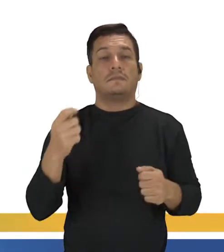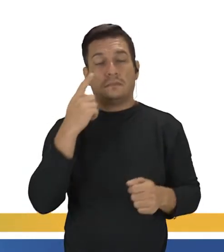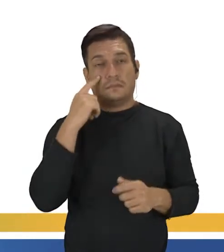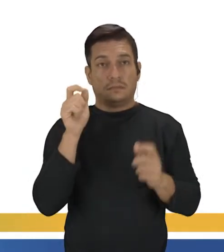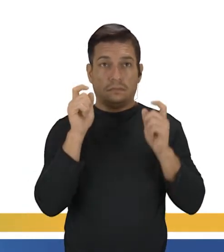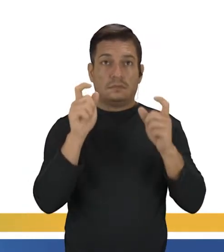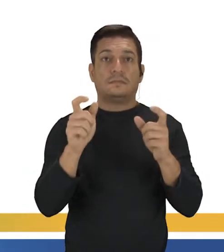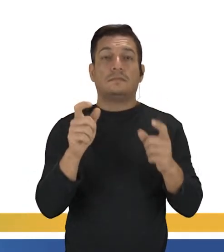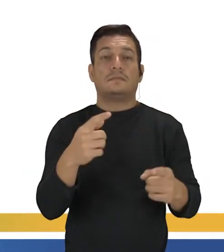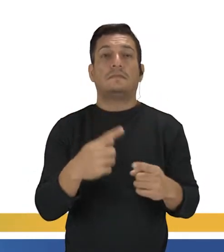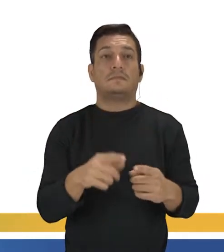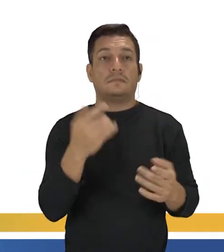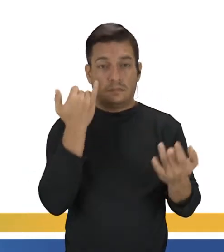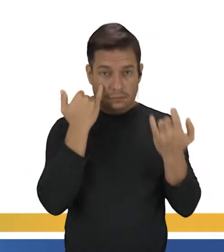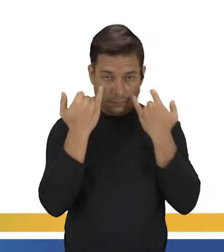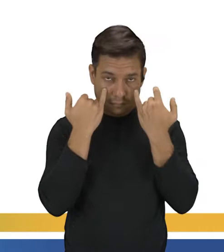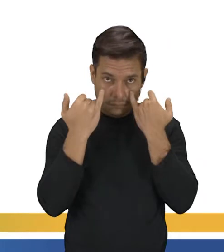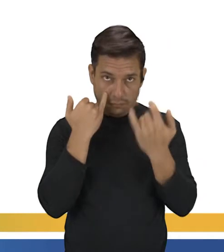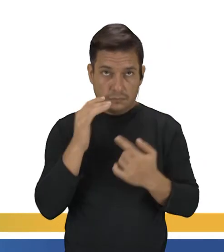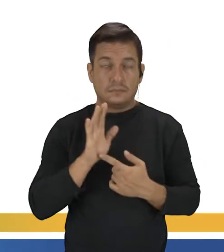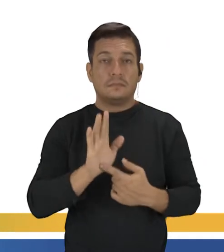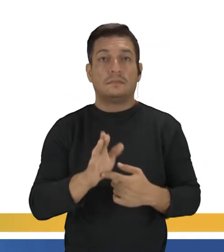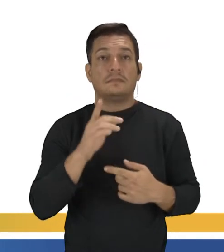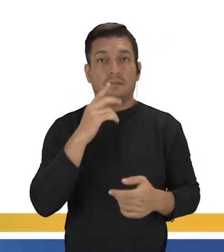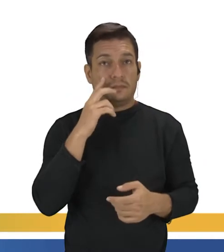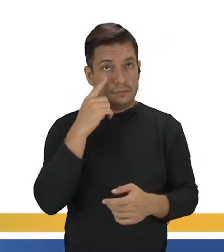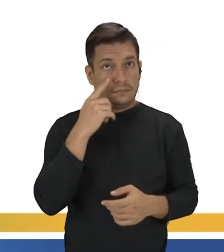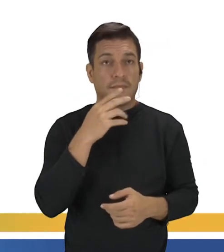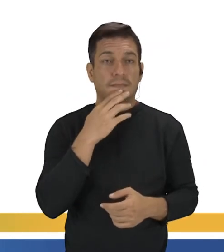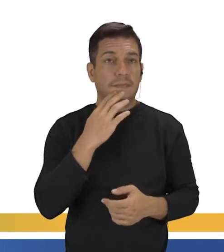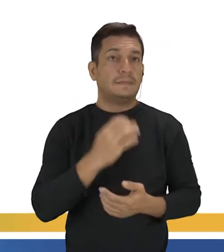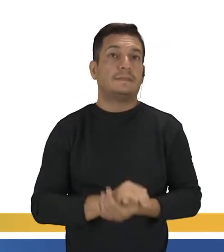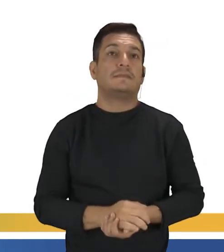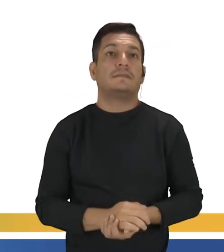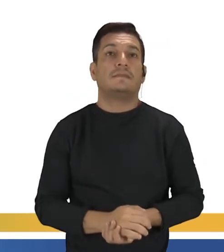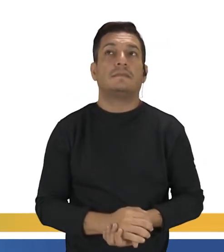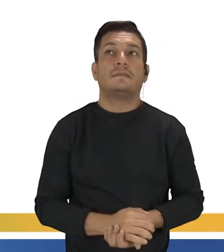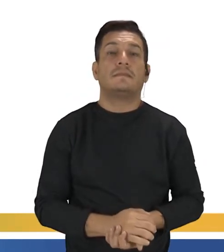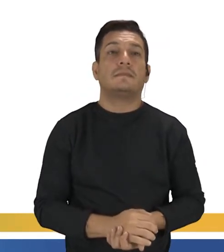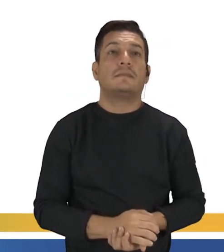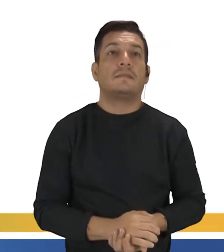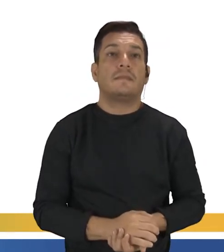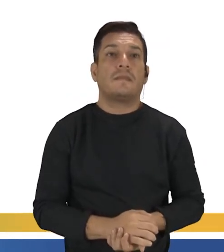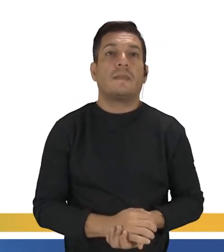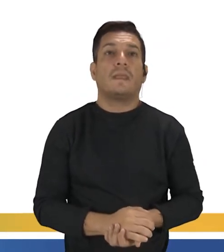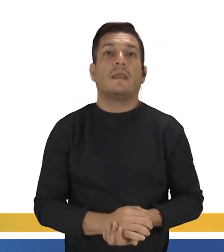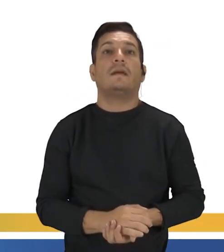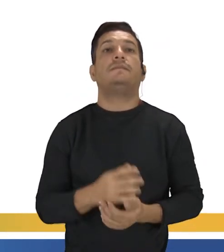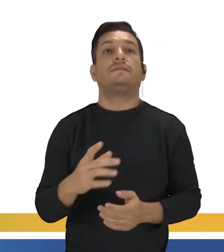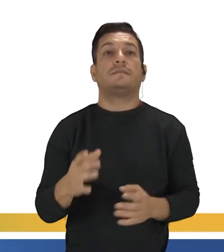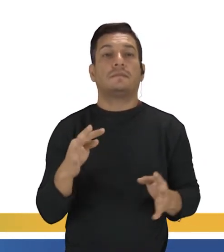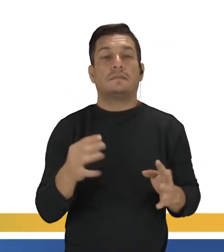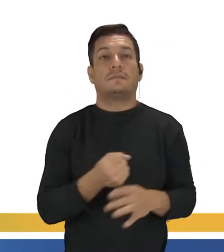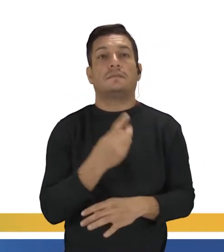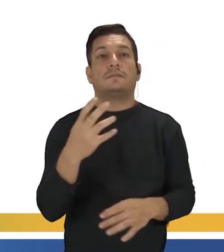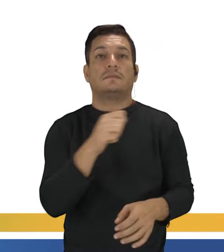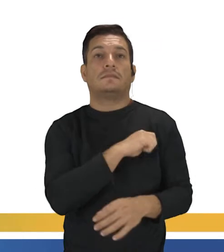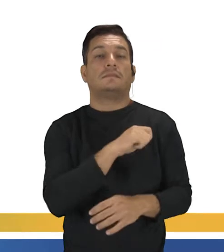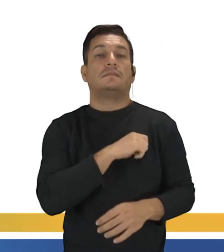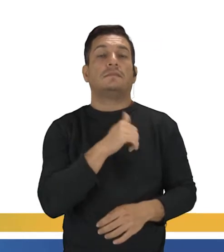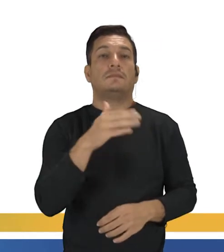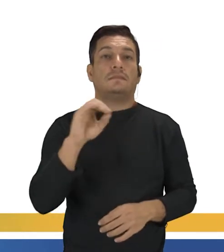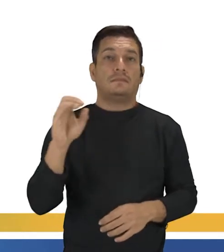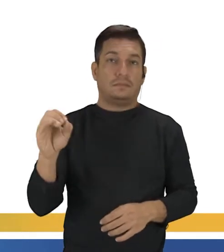atenção nos dados apresentados. Então, bora ver a resolução? Dados da questão. Total de alunos que fizeram